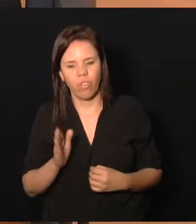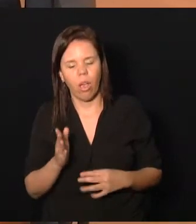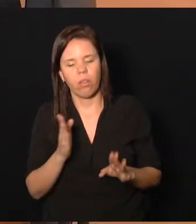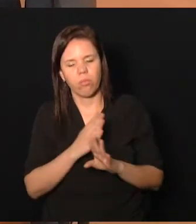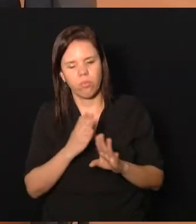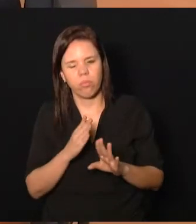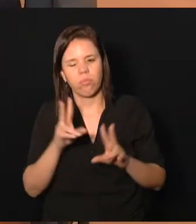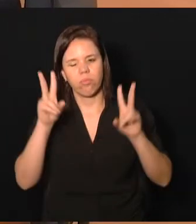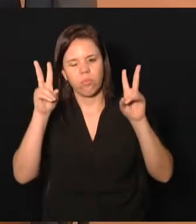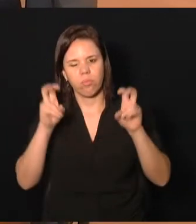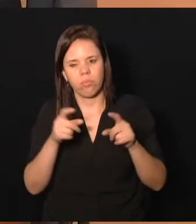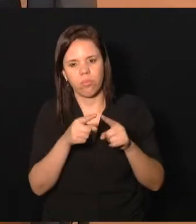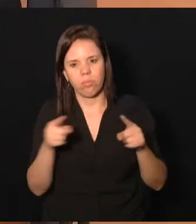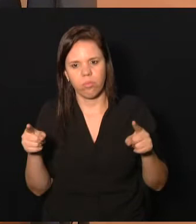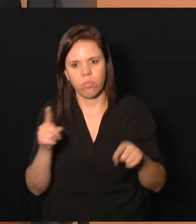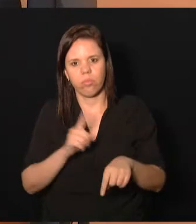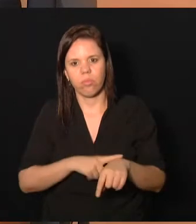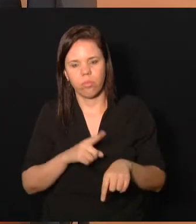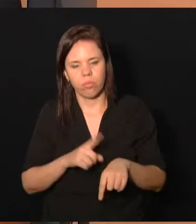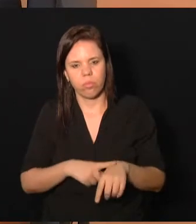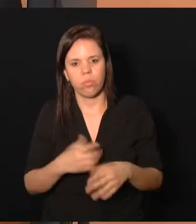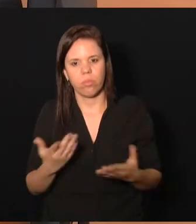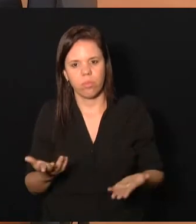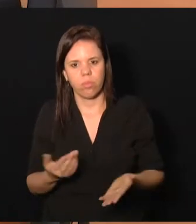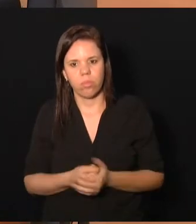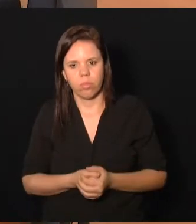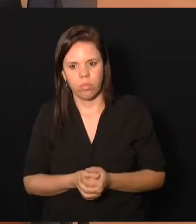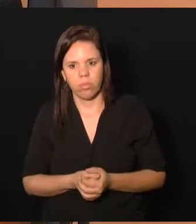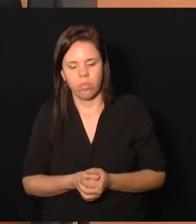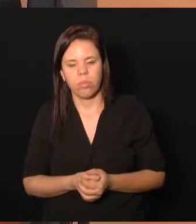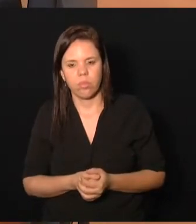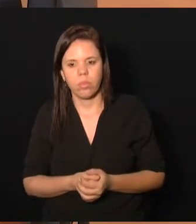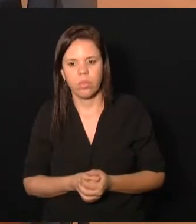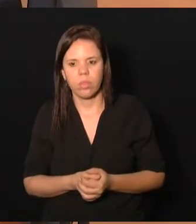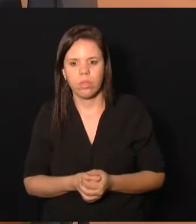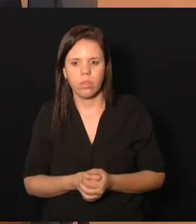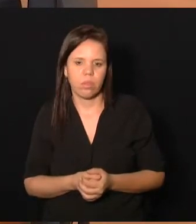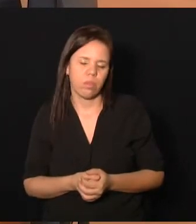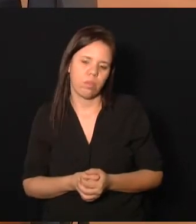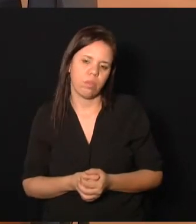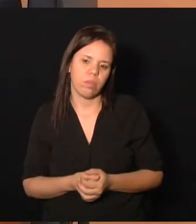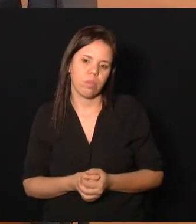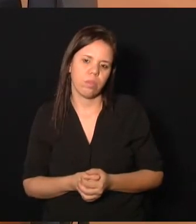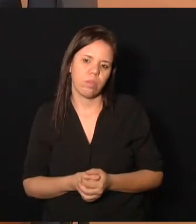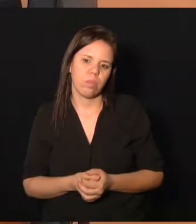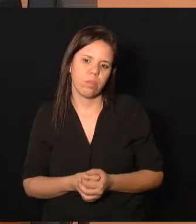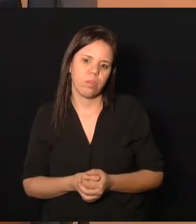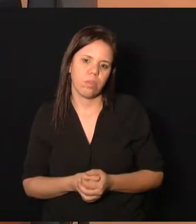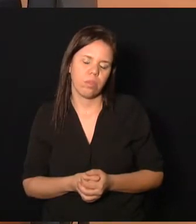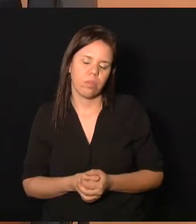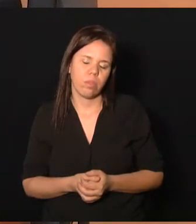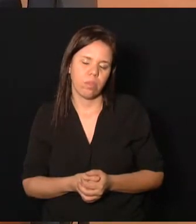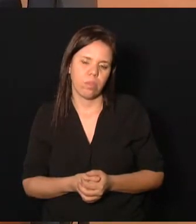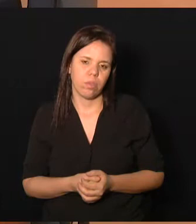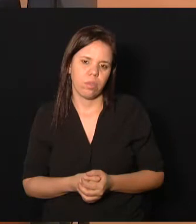que essa questão do prazo, ele bateu também aí nessa